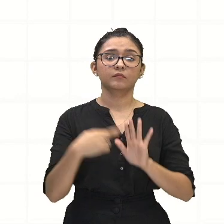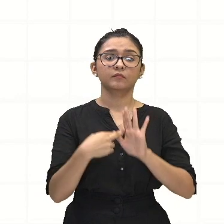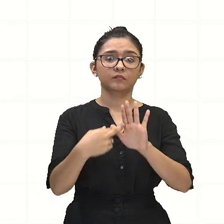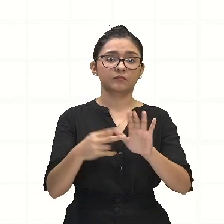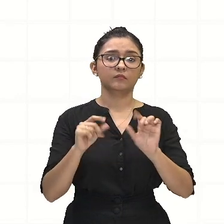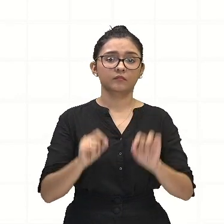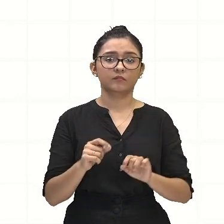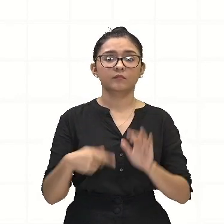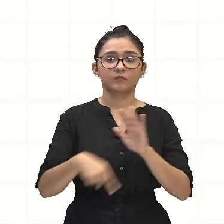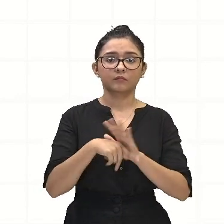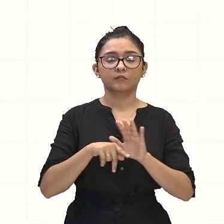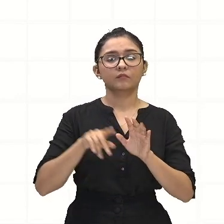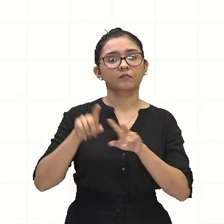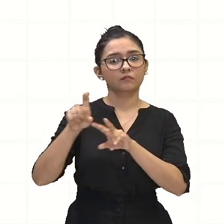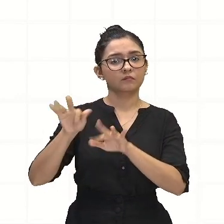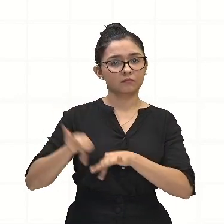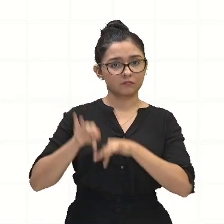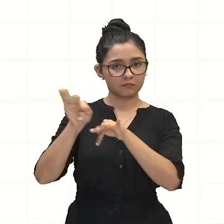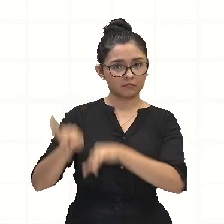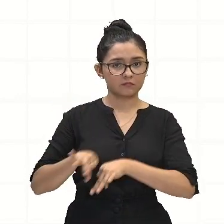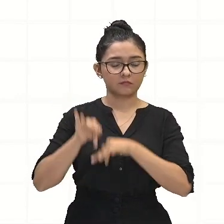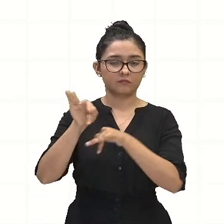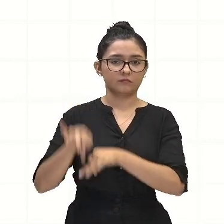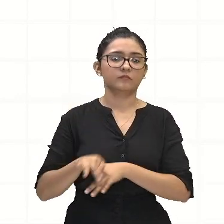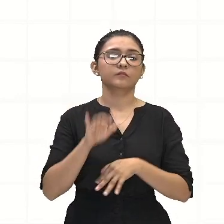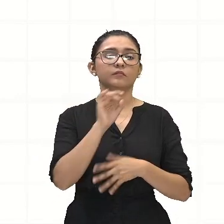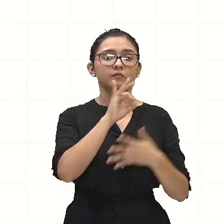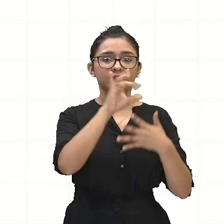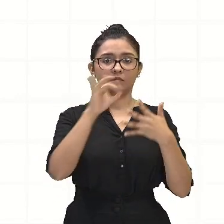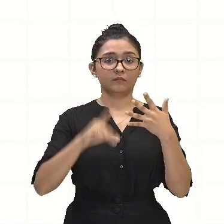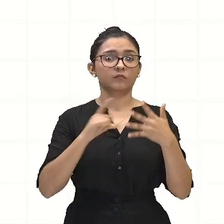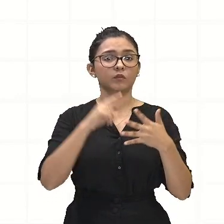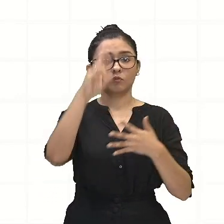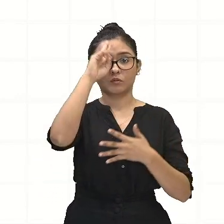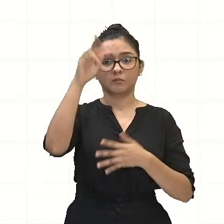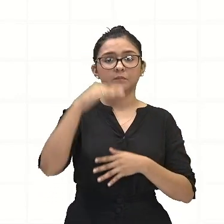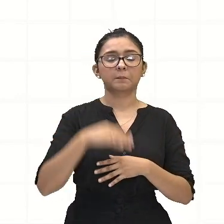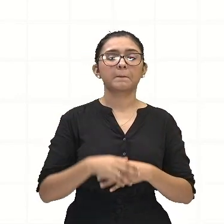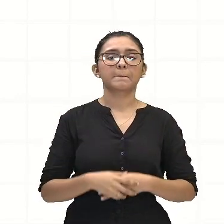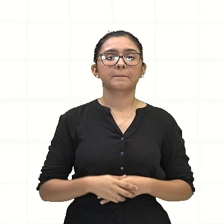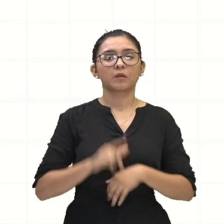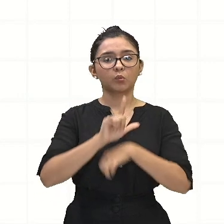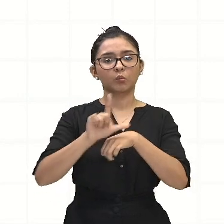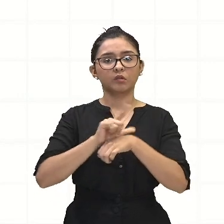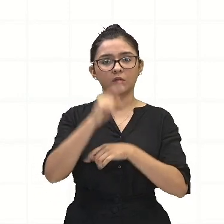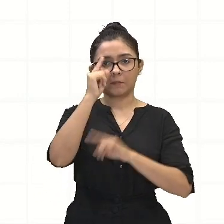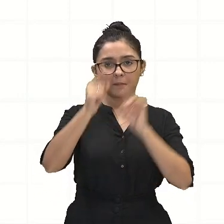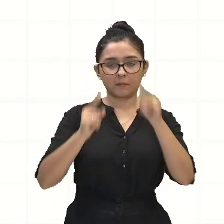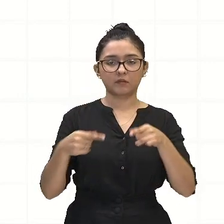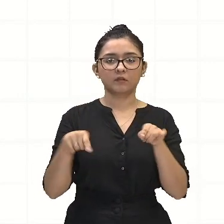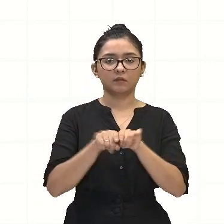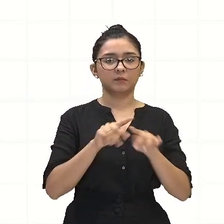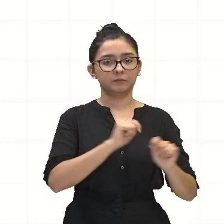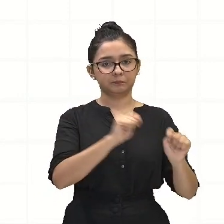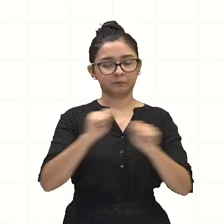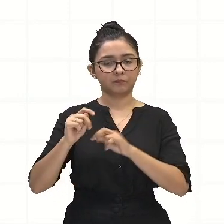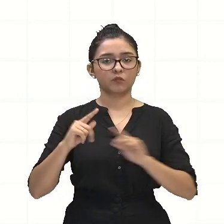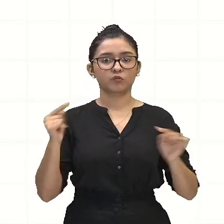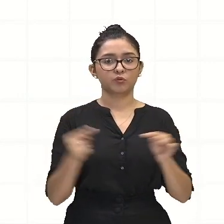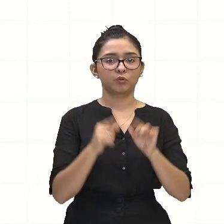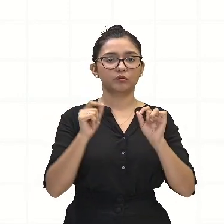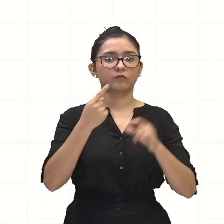um feudo. Cada feudo desse tem um senhor feudal que manda e governa de acordo com a